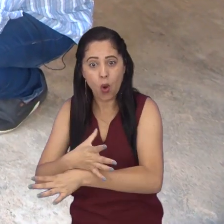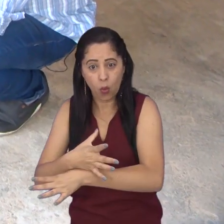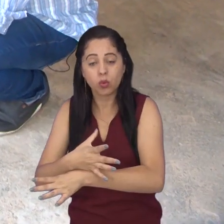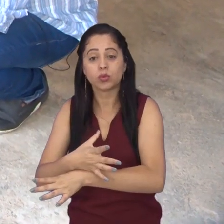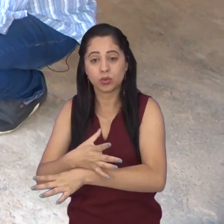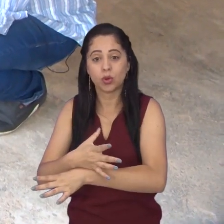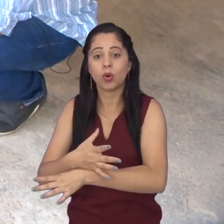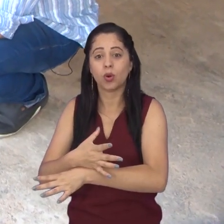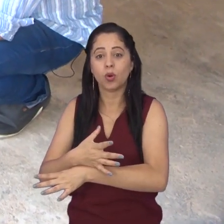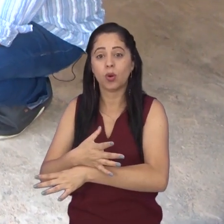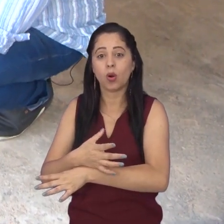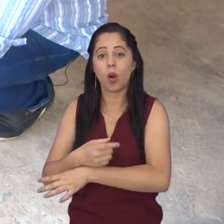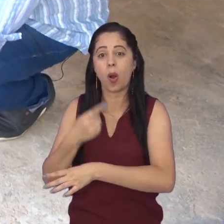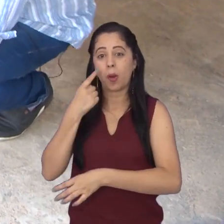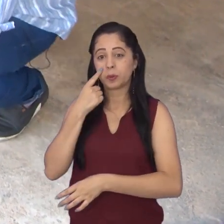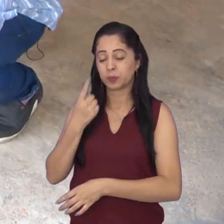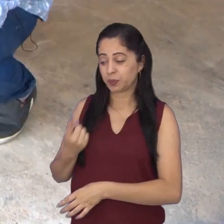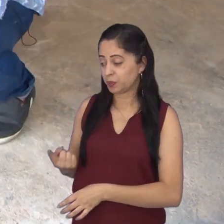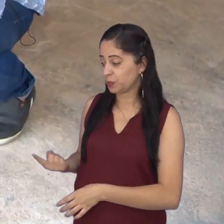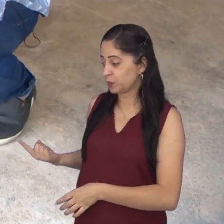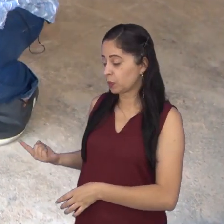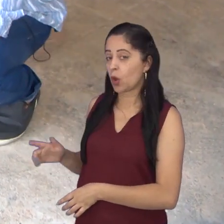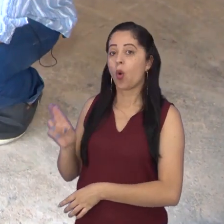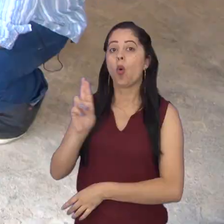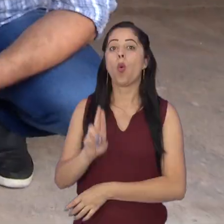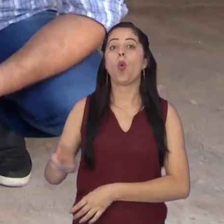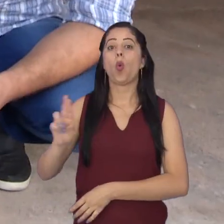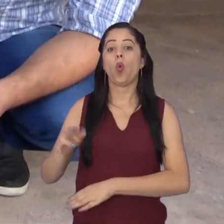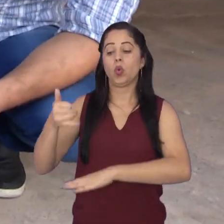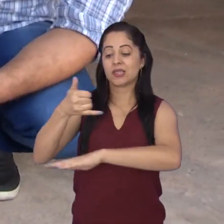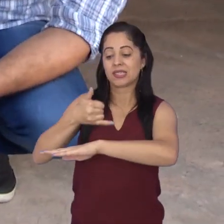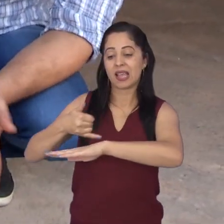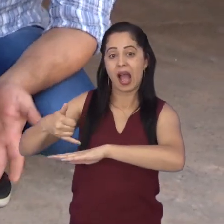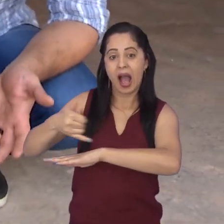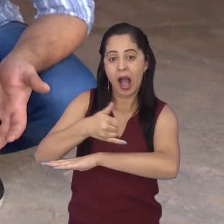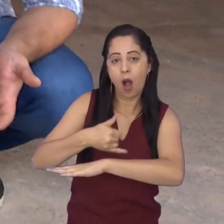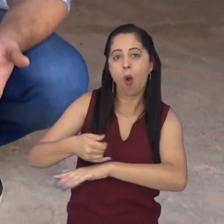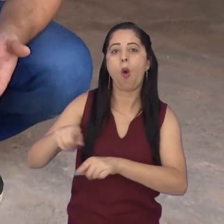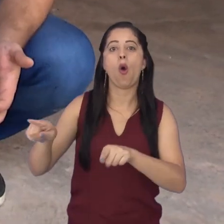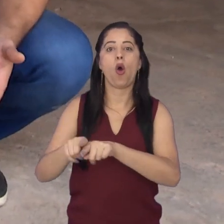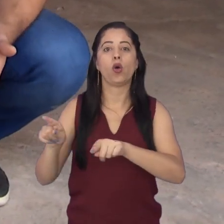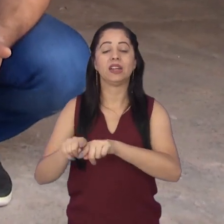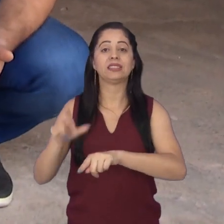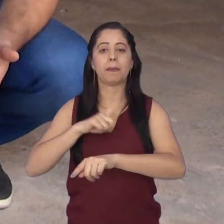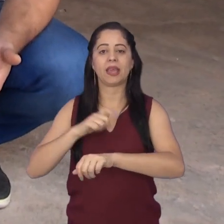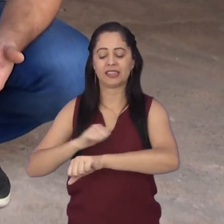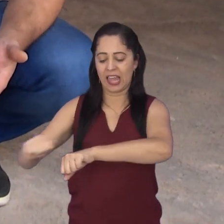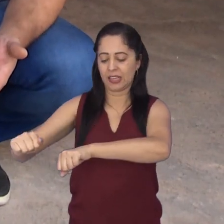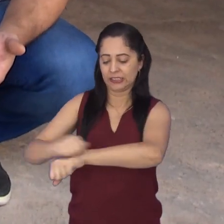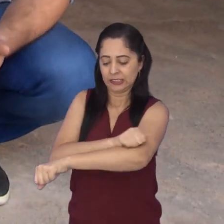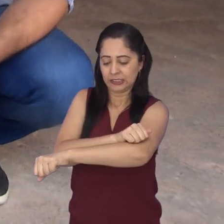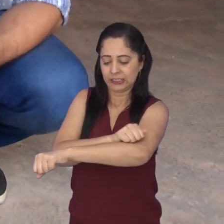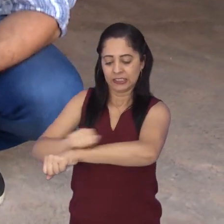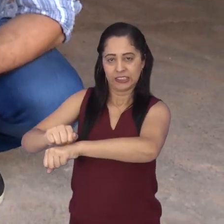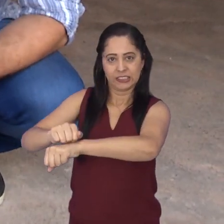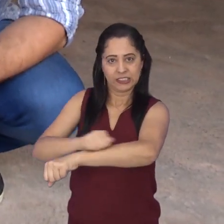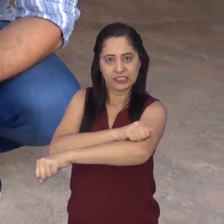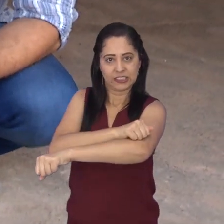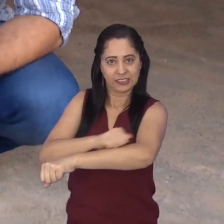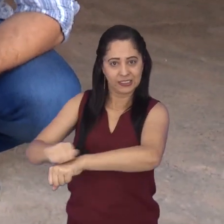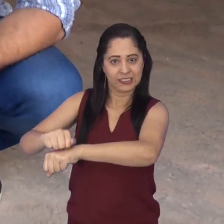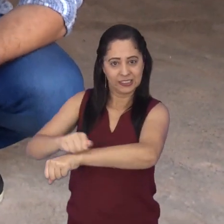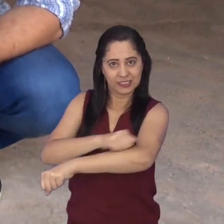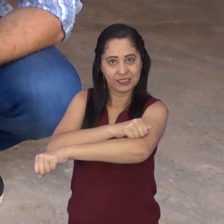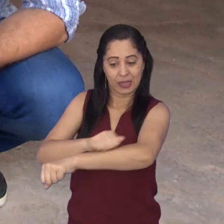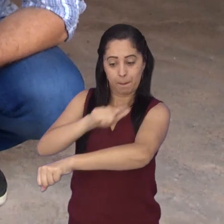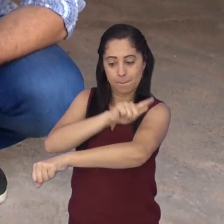né, nós temos preenchimento de rachadura com resina, nós temos o lixamento para que a peça volte a sua